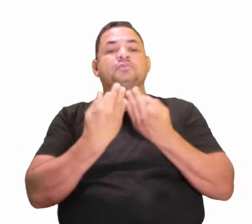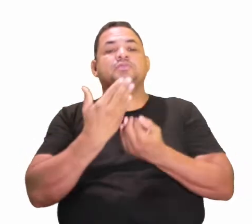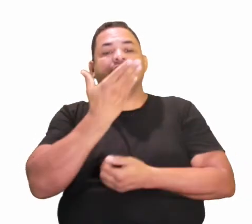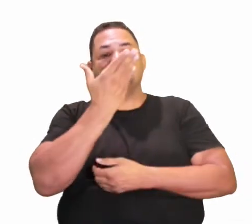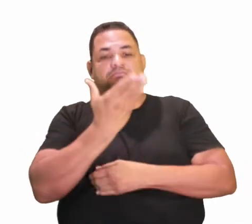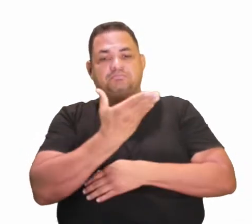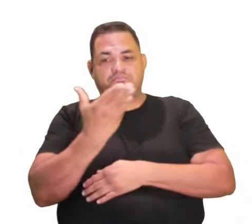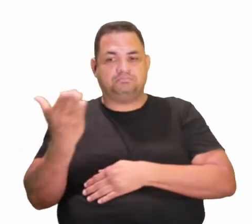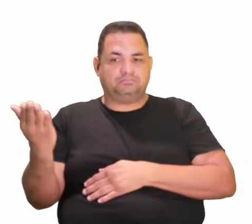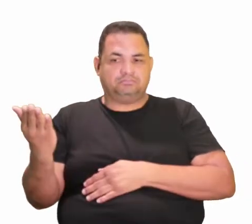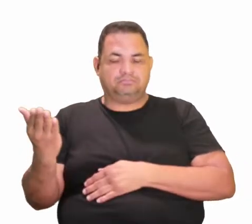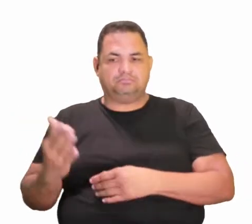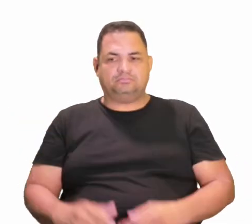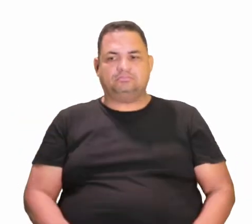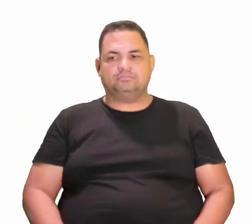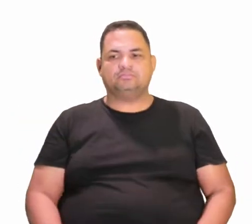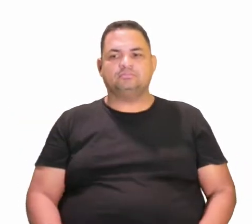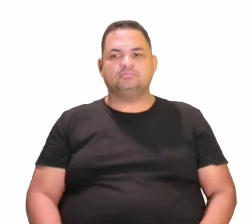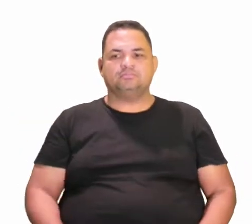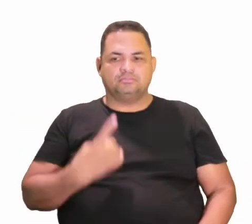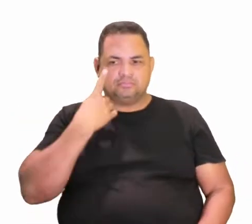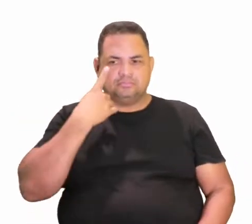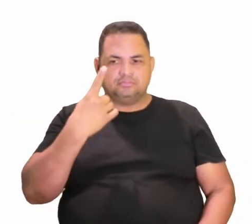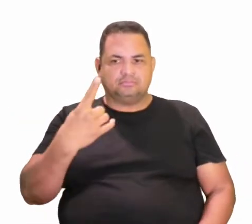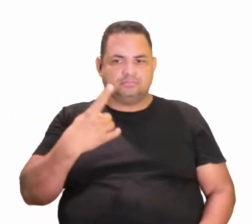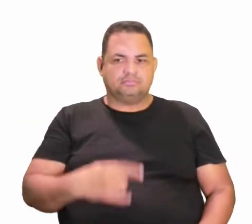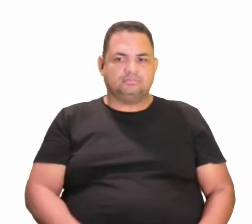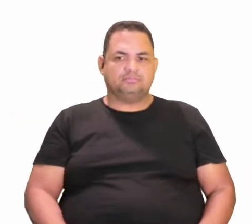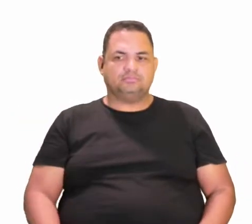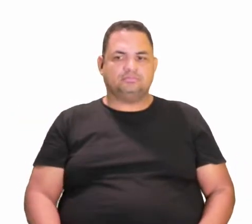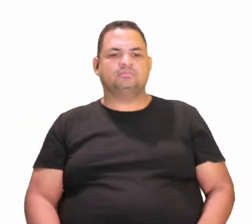essas? Vamos lá ver?